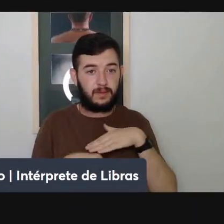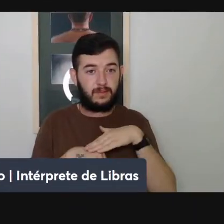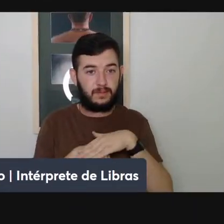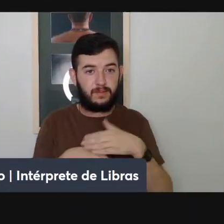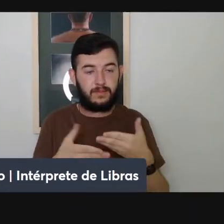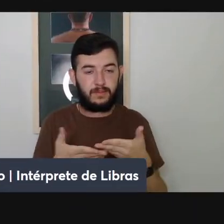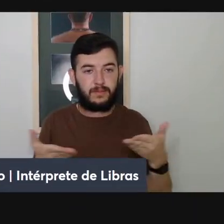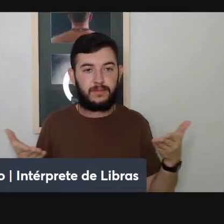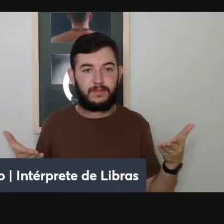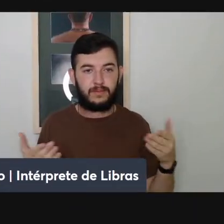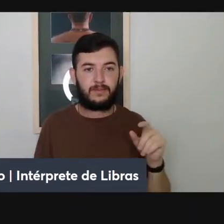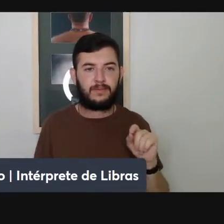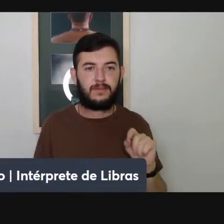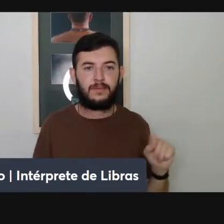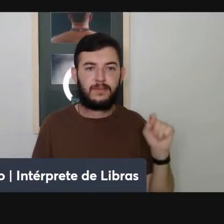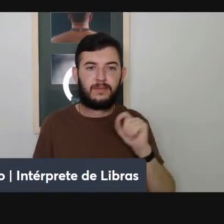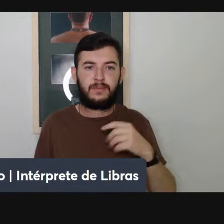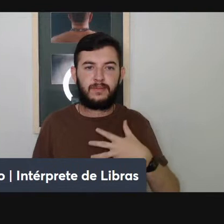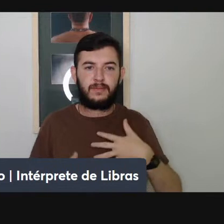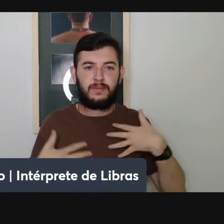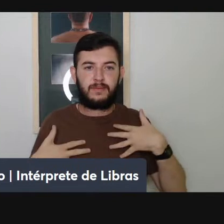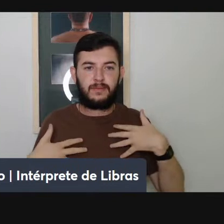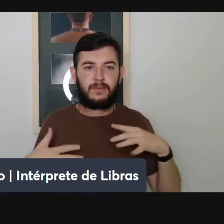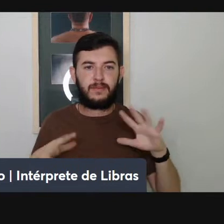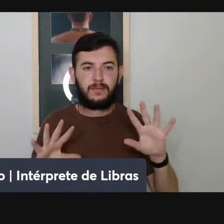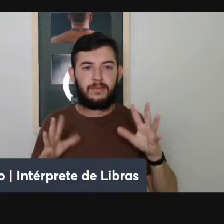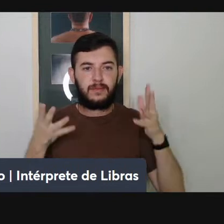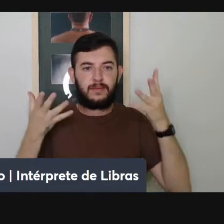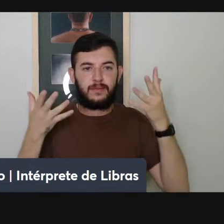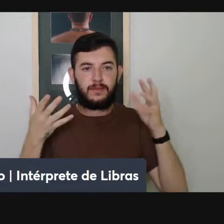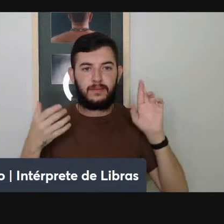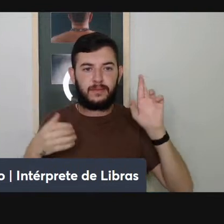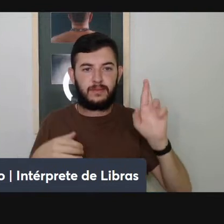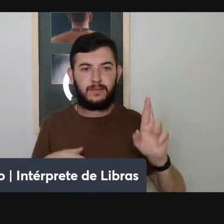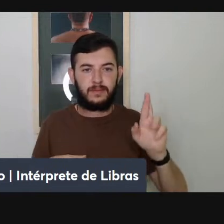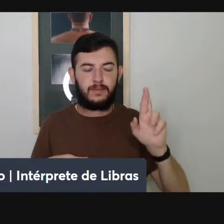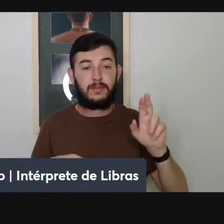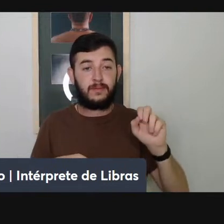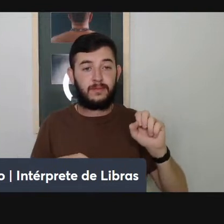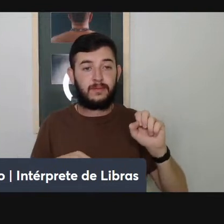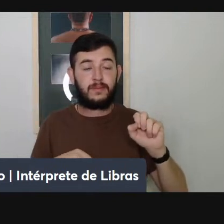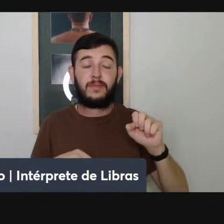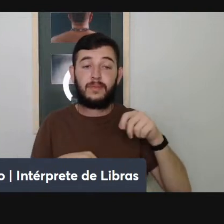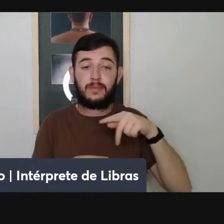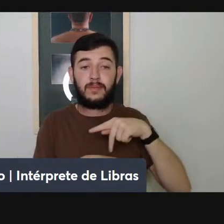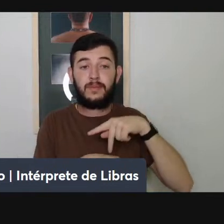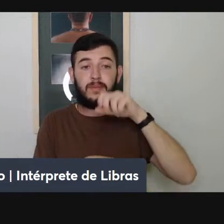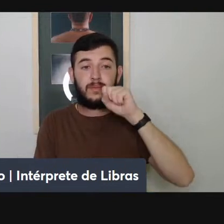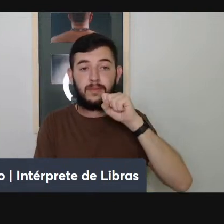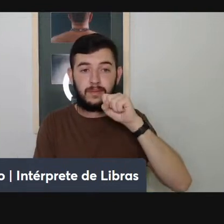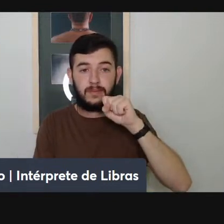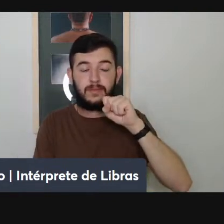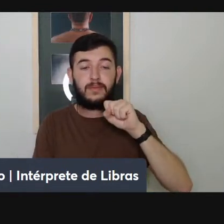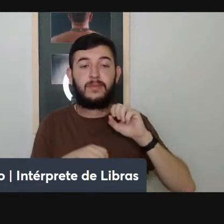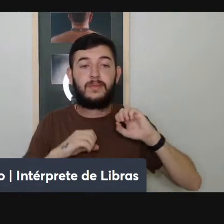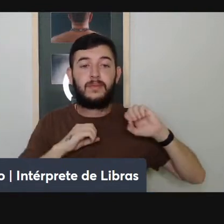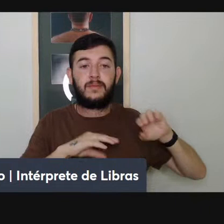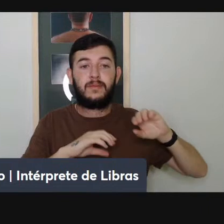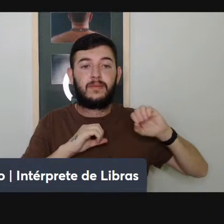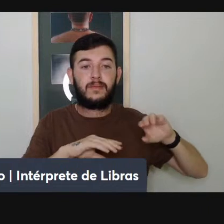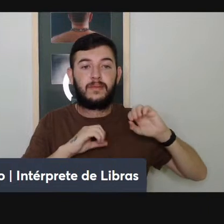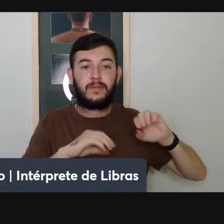né, prestigiar esse evento em nome do Programa de Pós-Graduação em Educação aqui da Universidade de Brasília. Eu